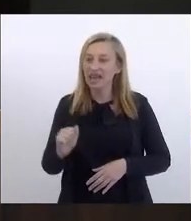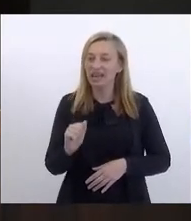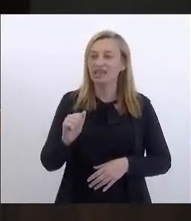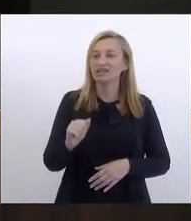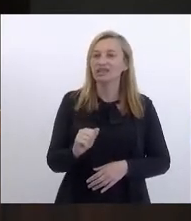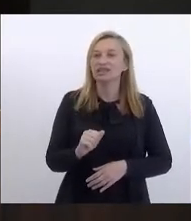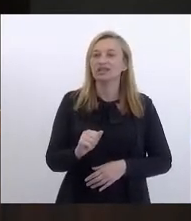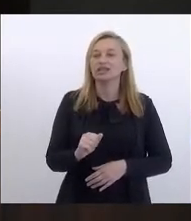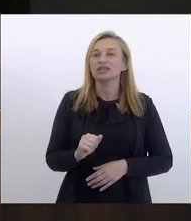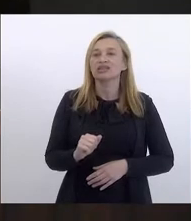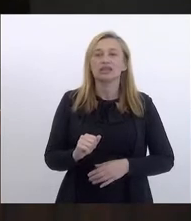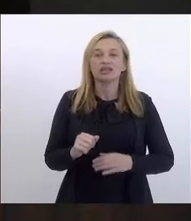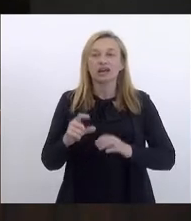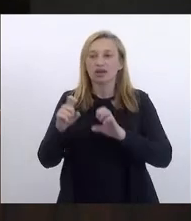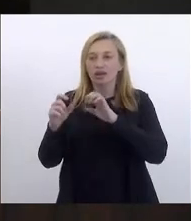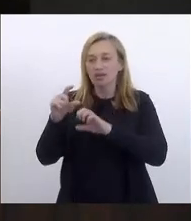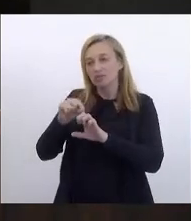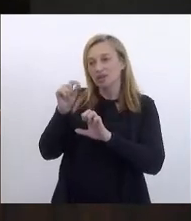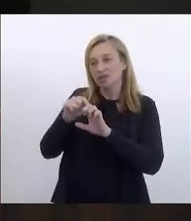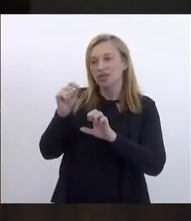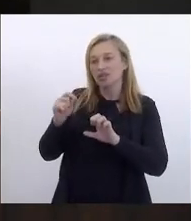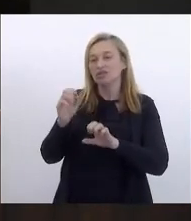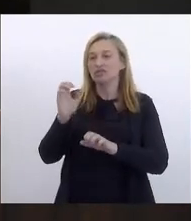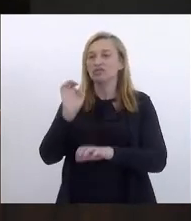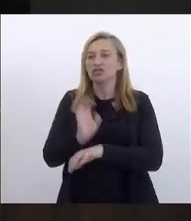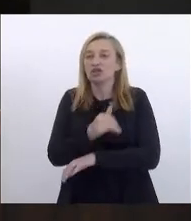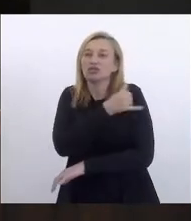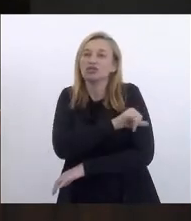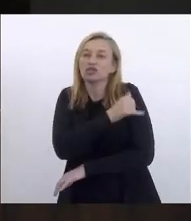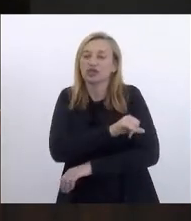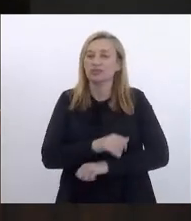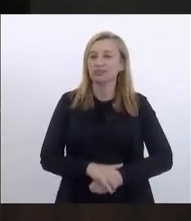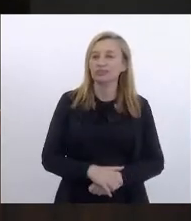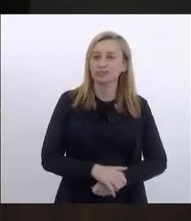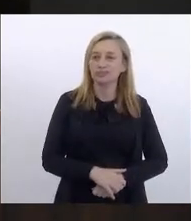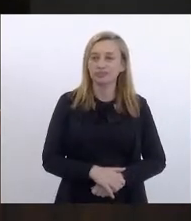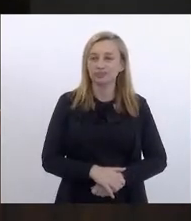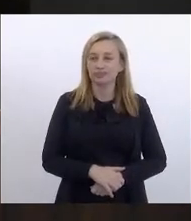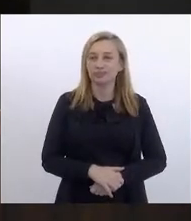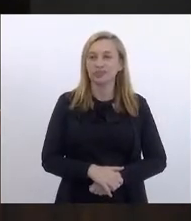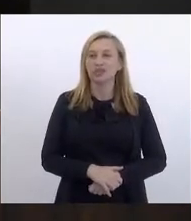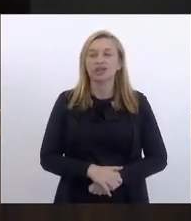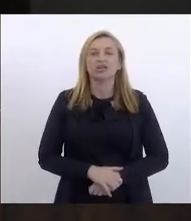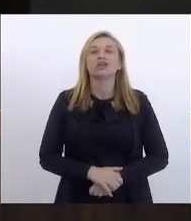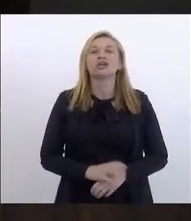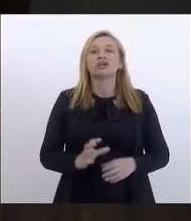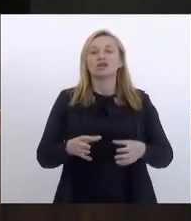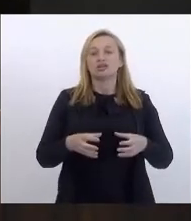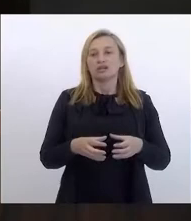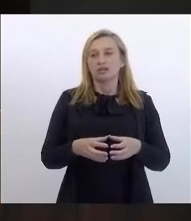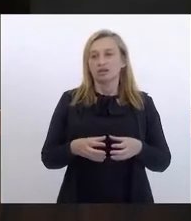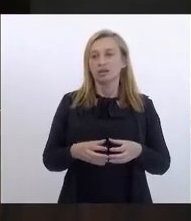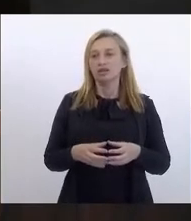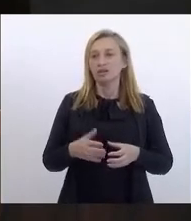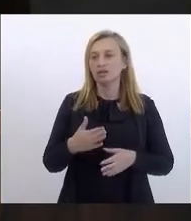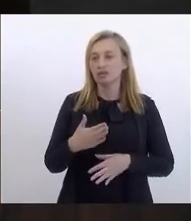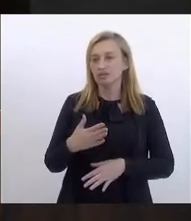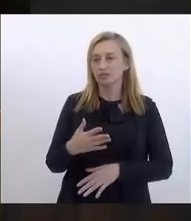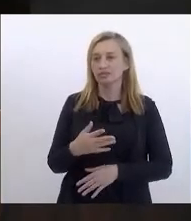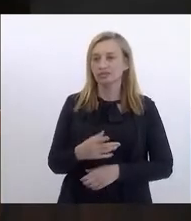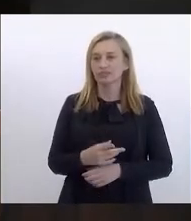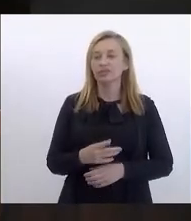estímulo ao empreendedorismo feminino no âmbito do estado do Rio de Janeiro dependendo de parecer da comissão de eventos condicionais e vetos qual é o parecer deputado